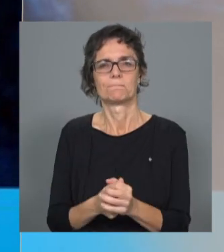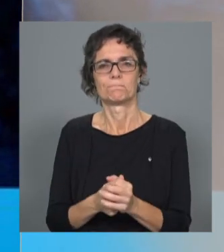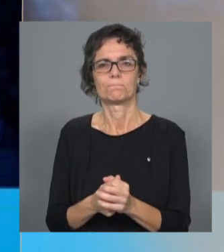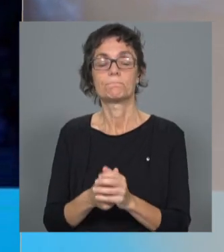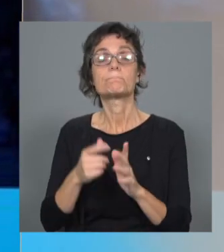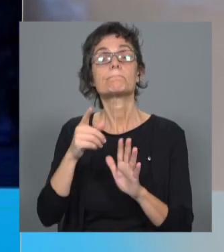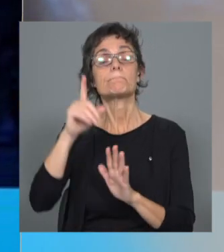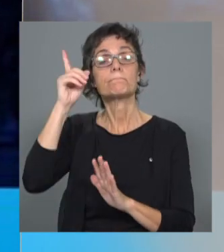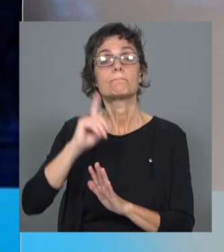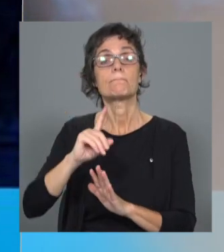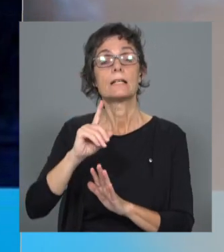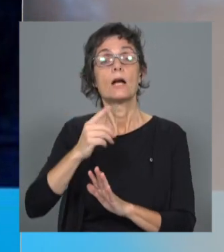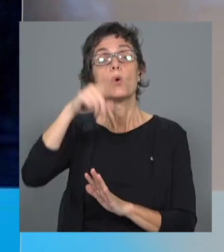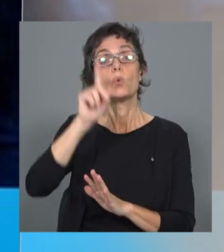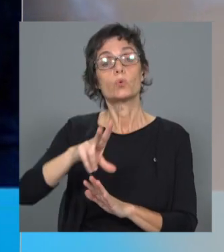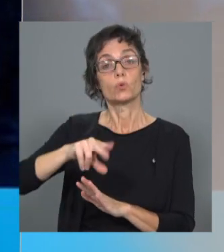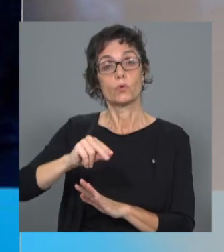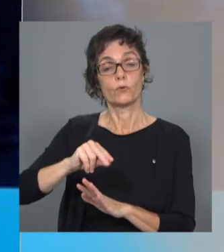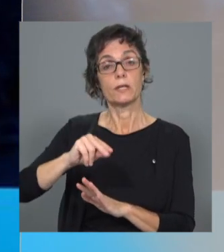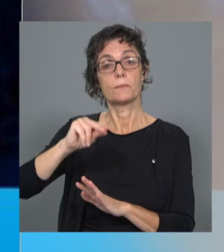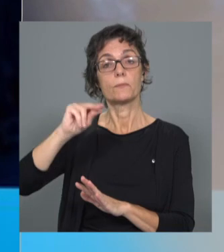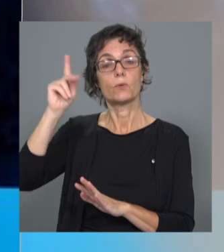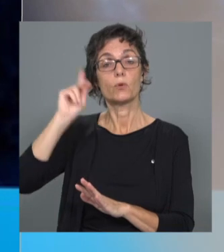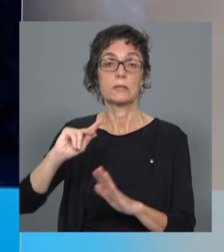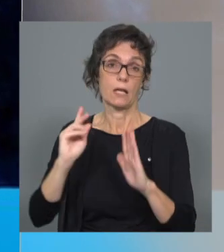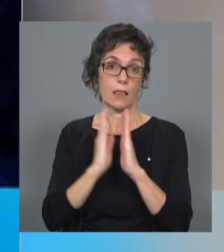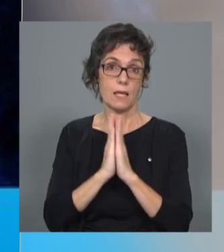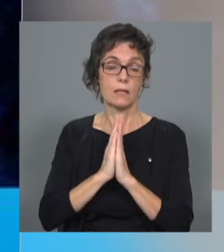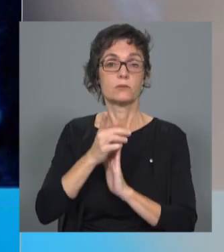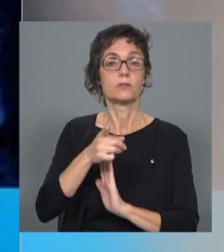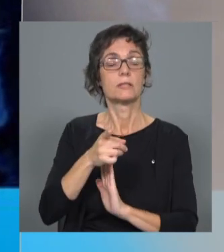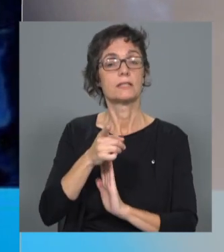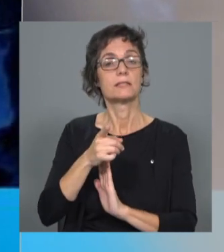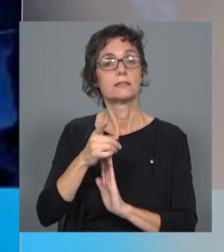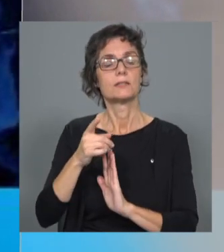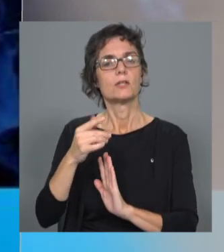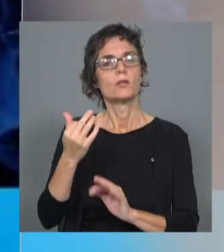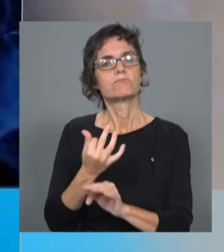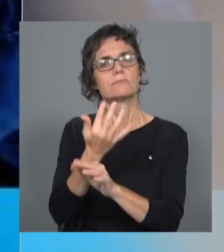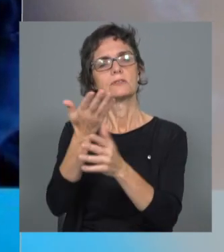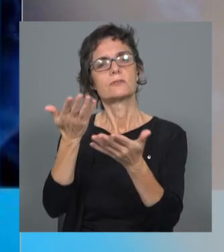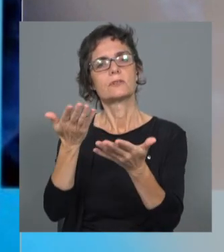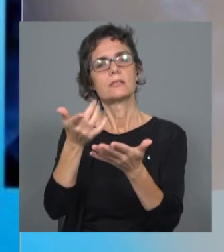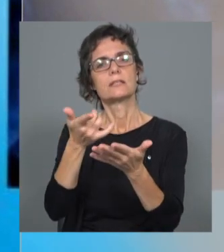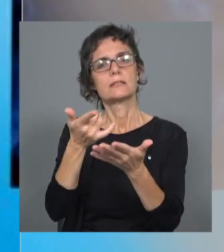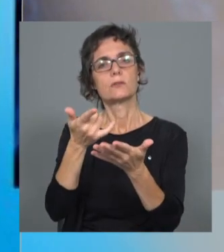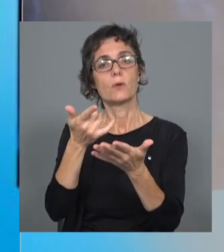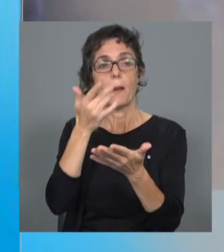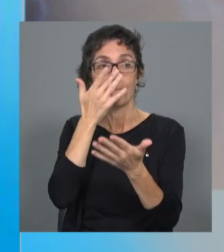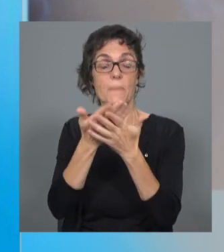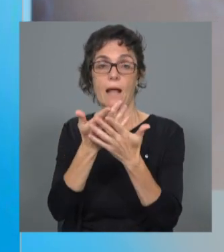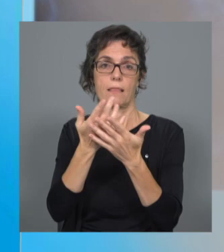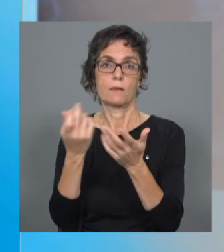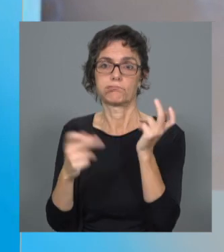1 de novembro, que este ano, acredito também, enfim, por todas estas circunstâncias inesperadas, tristes, sem dúvida, mas a